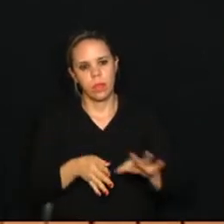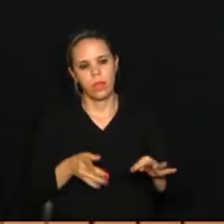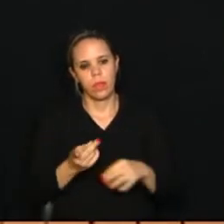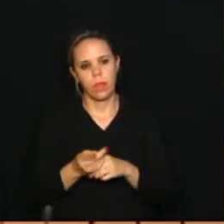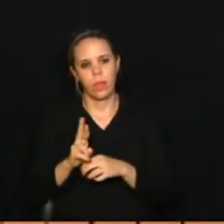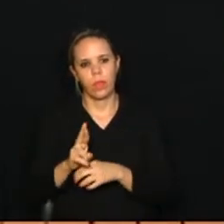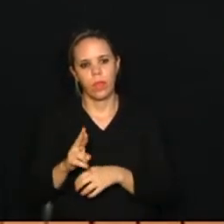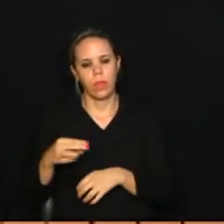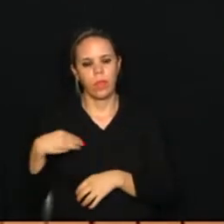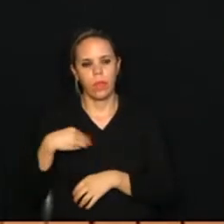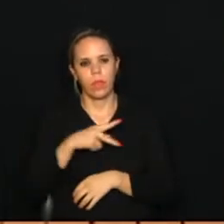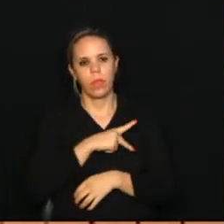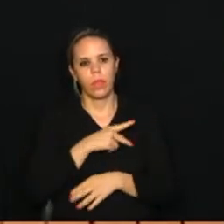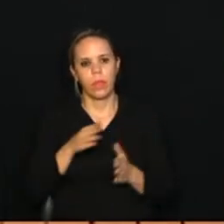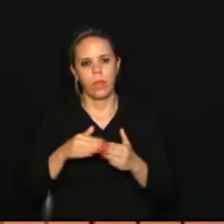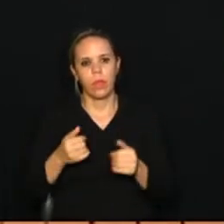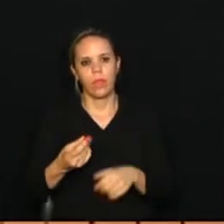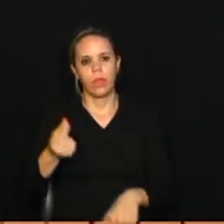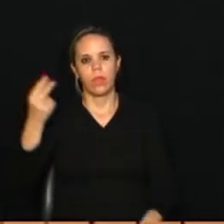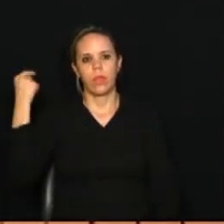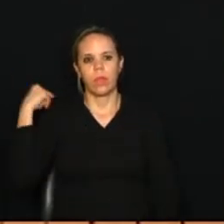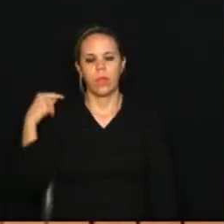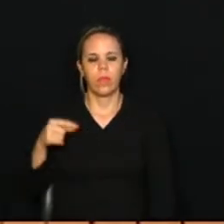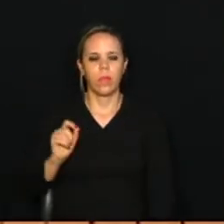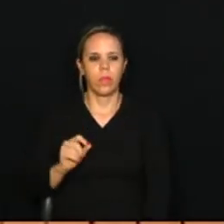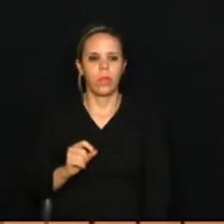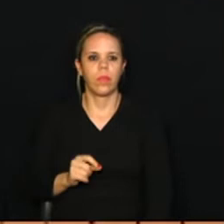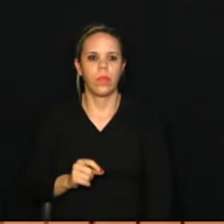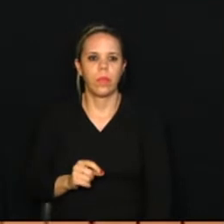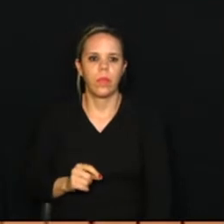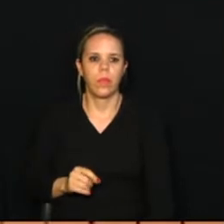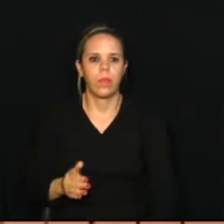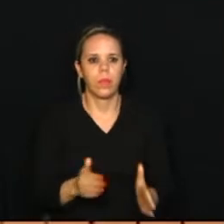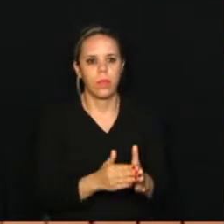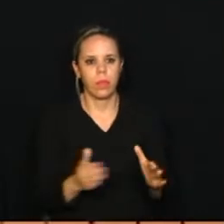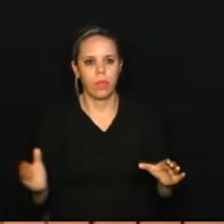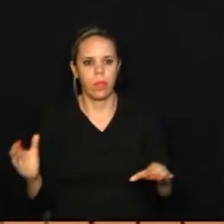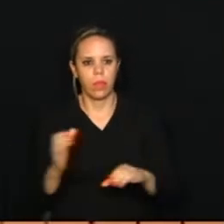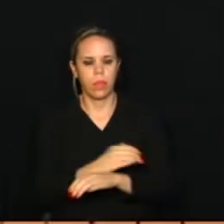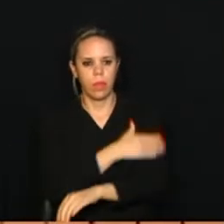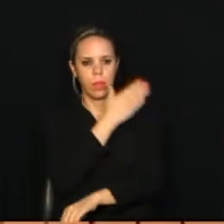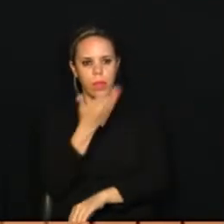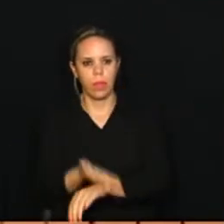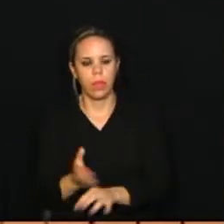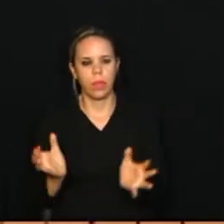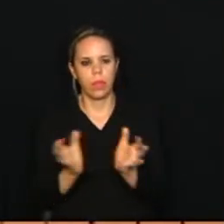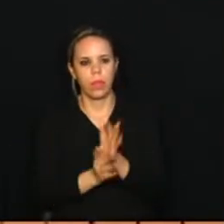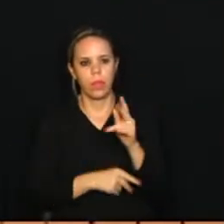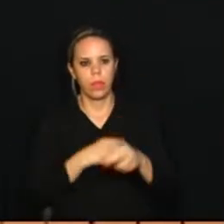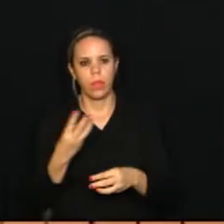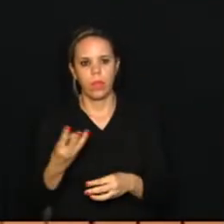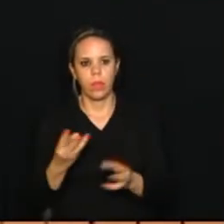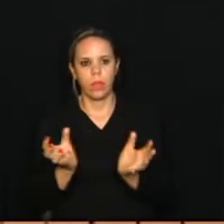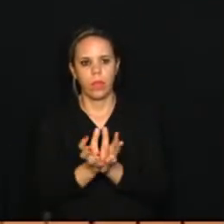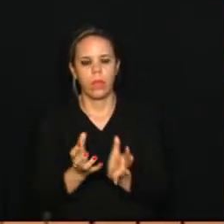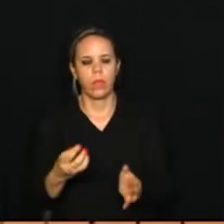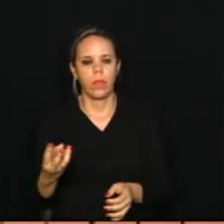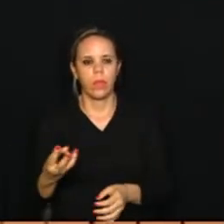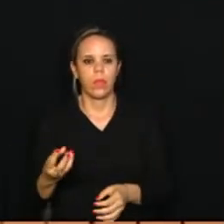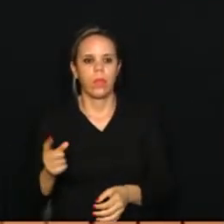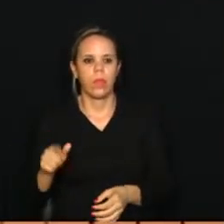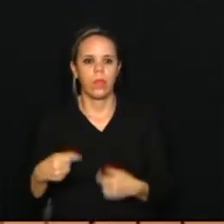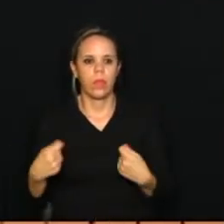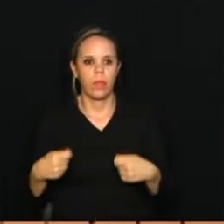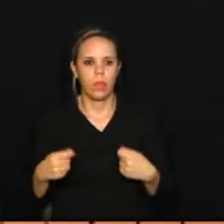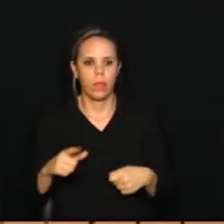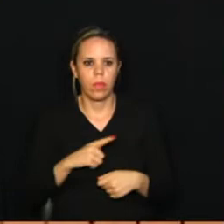era um pedido antigo, que é o período integral para os agrupamentos 3, né? É necessário